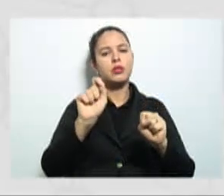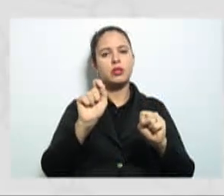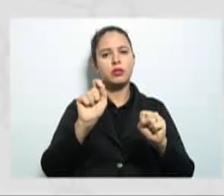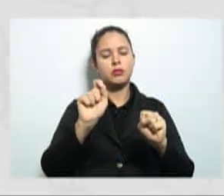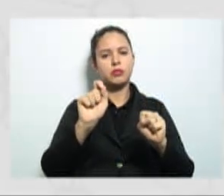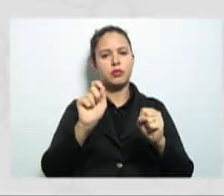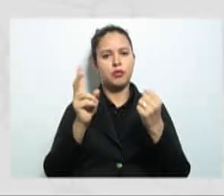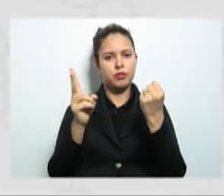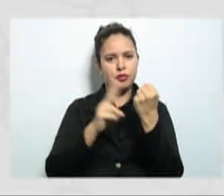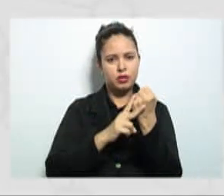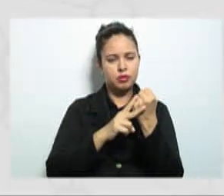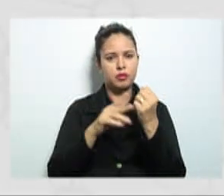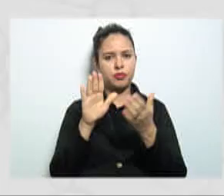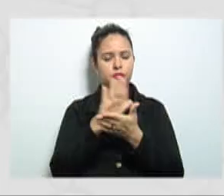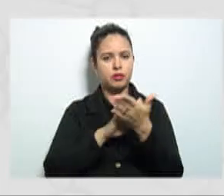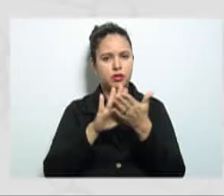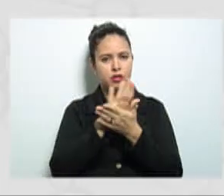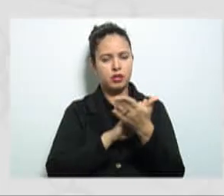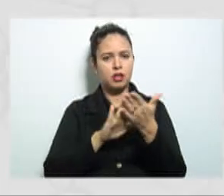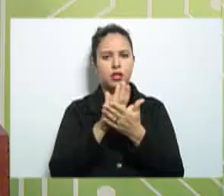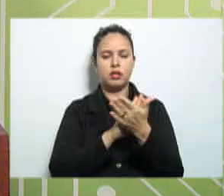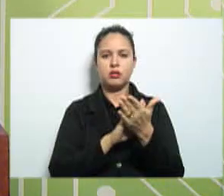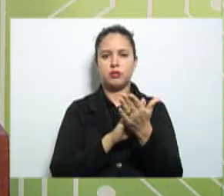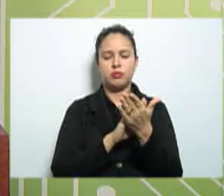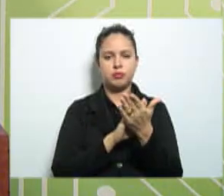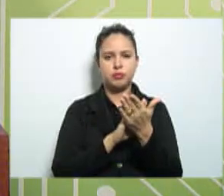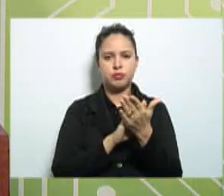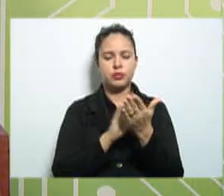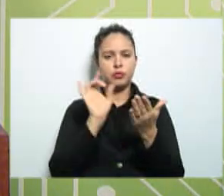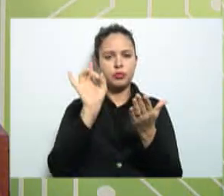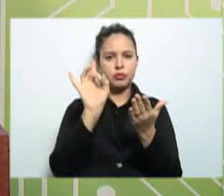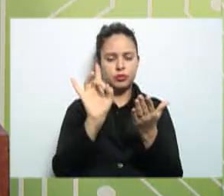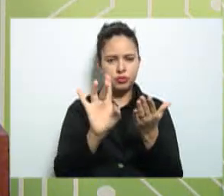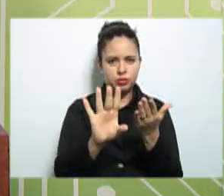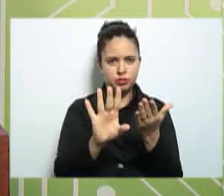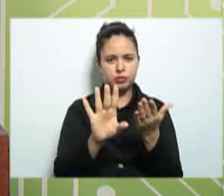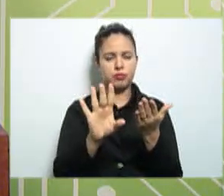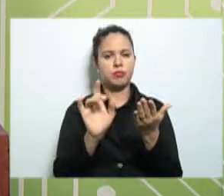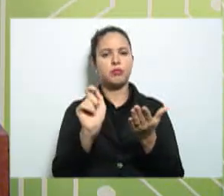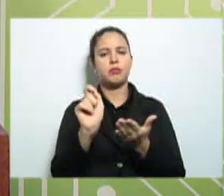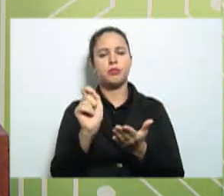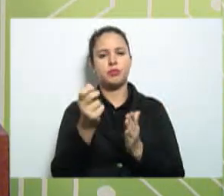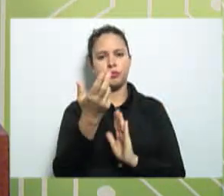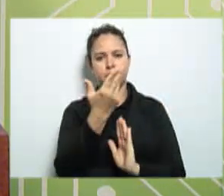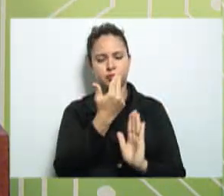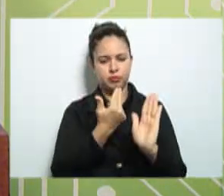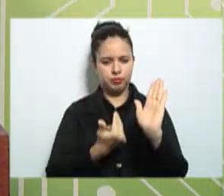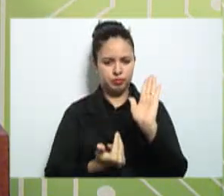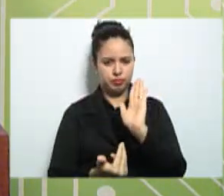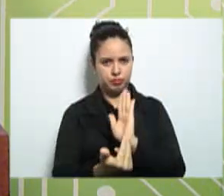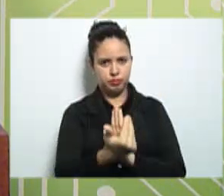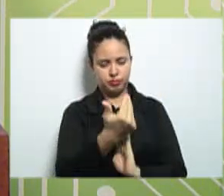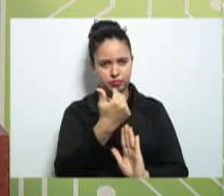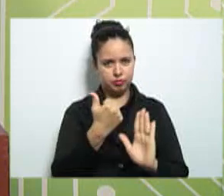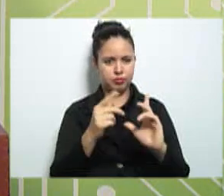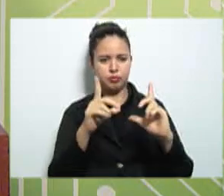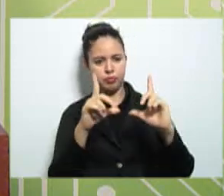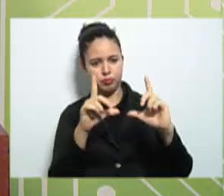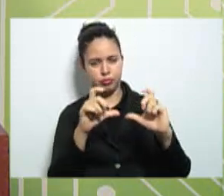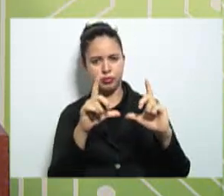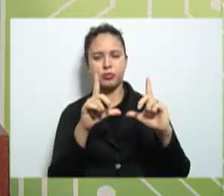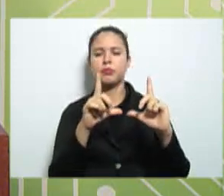não verbal é aquela que não utiliza os signos, ou seja, não utiliza a palavra. Ela vai utilizar uma imagem,